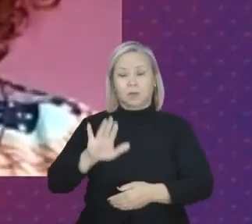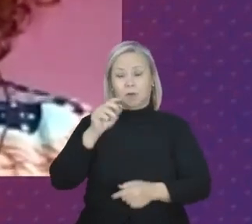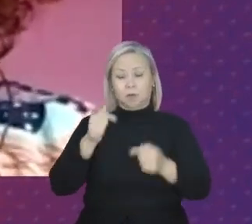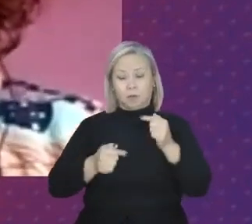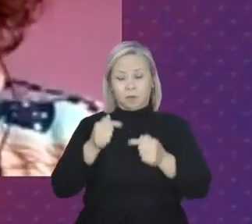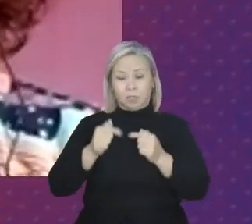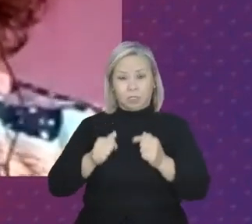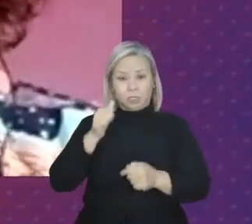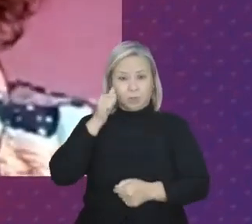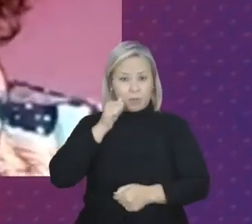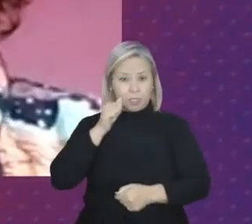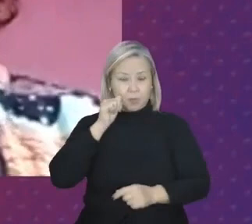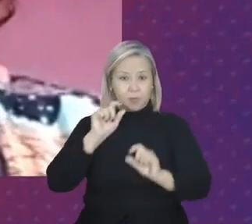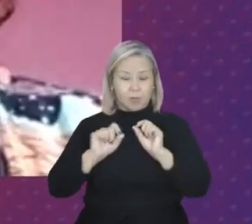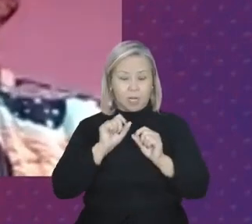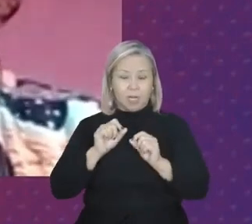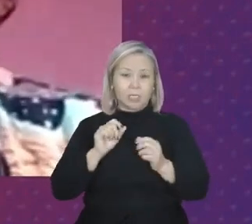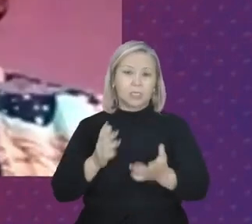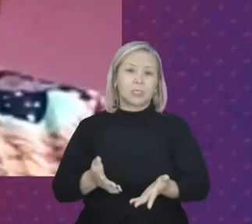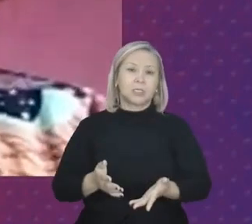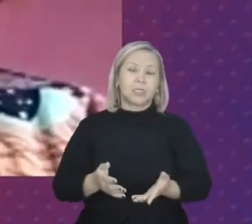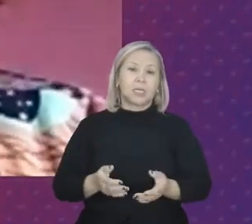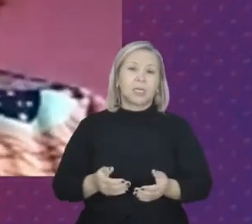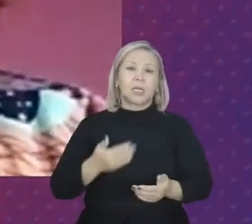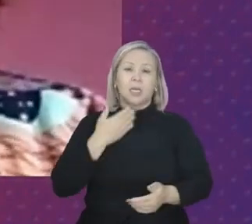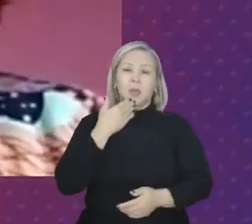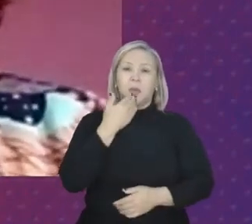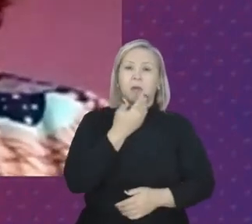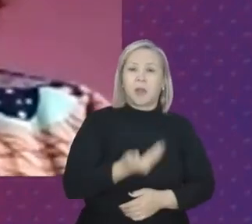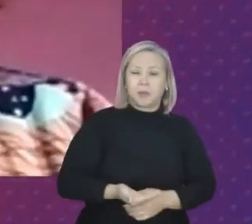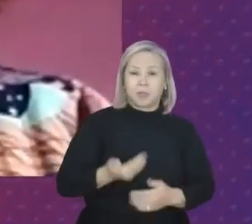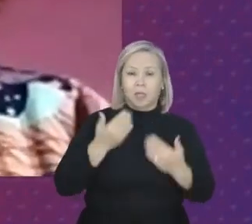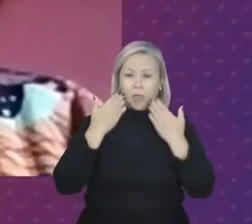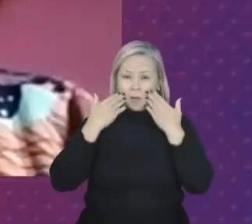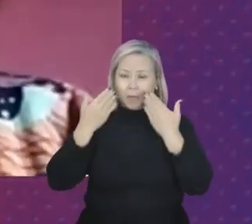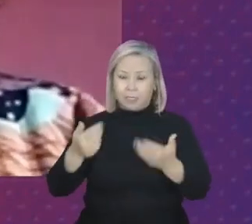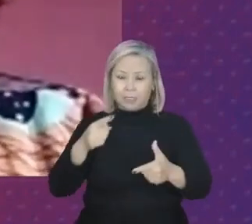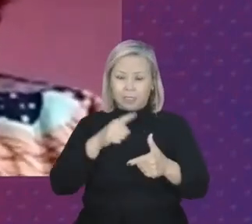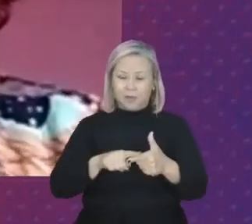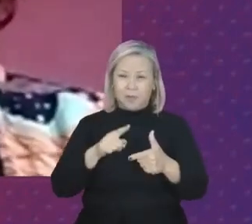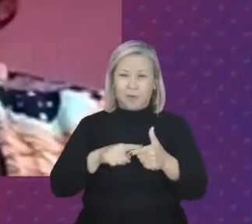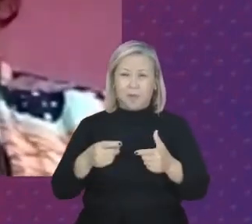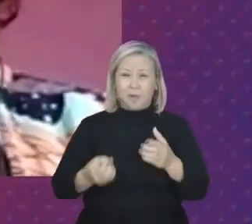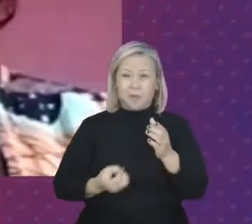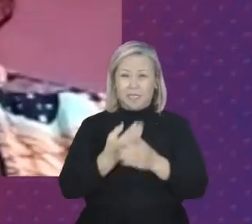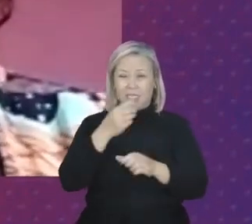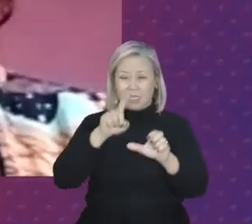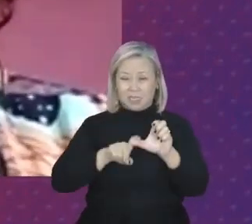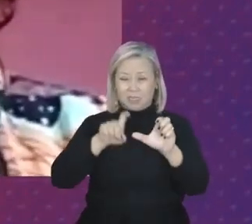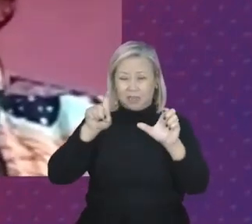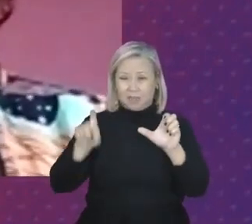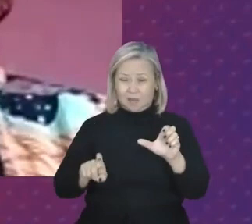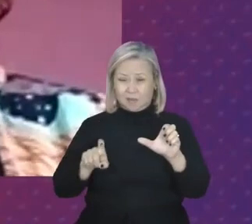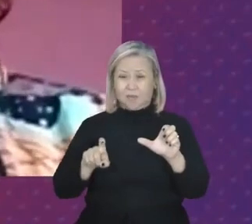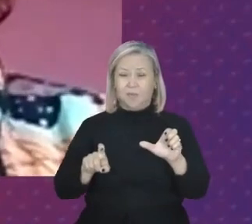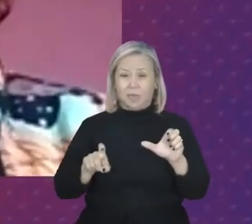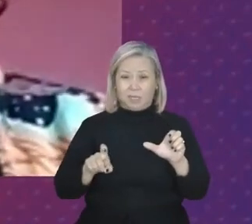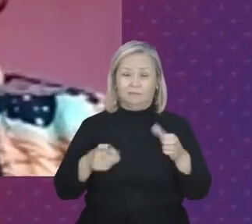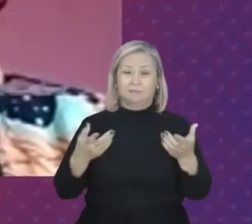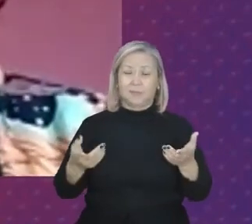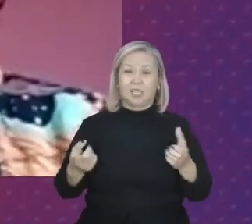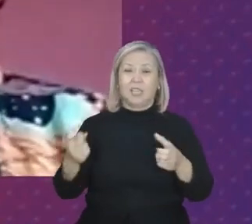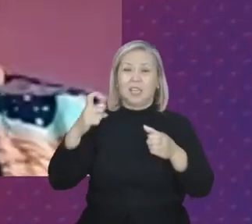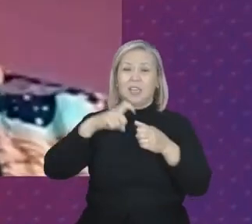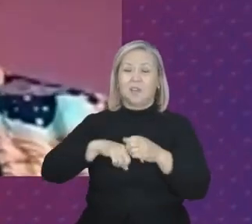para as Mulheres buscava mitigar quando apresenta programas que gerem autonomia, então, quando volta-se